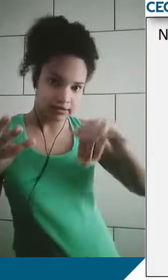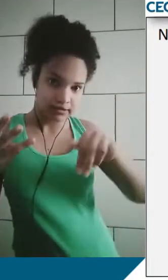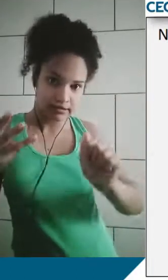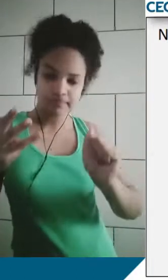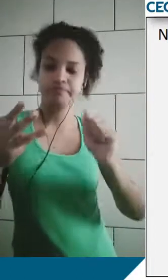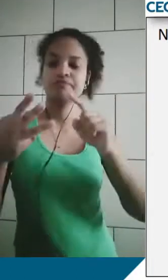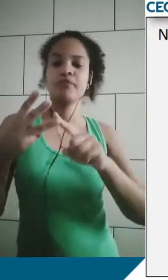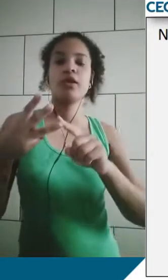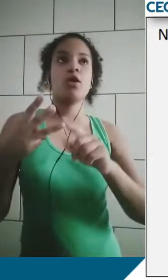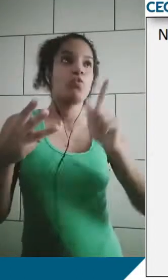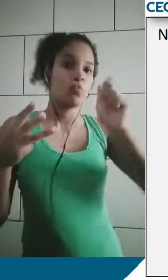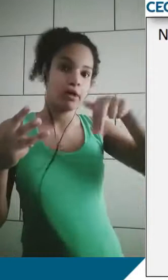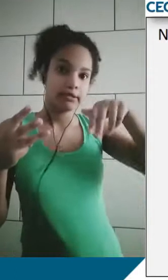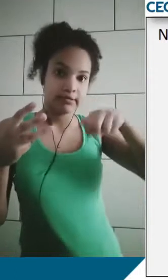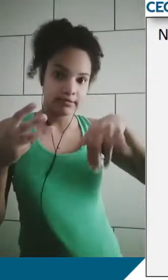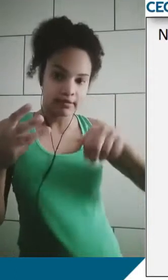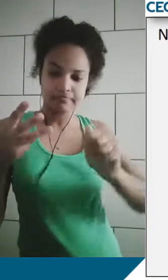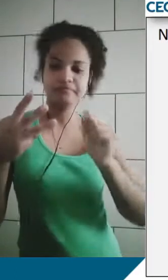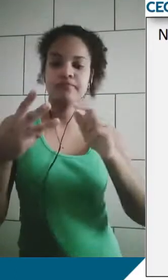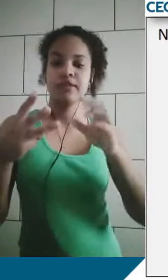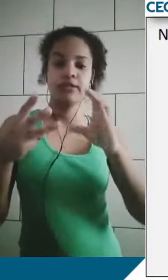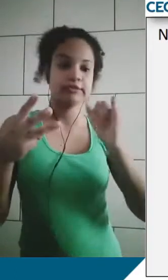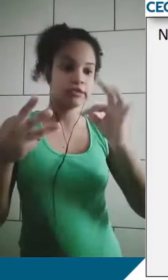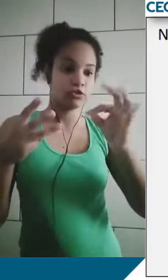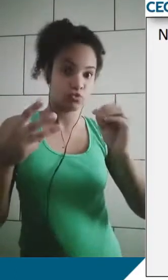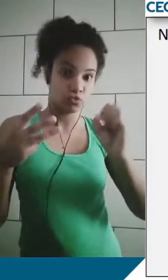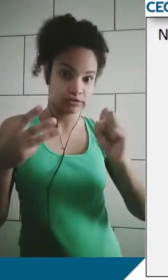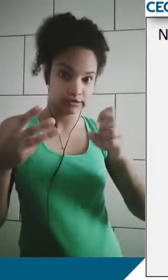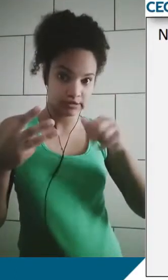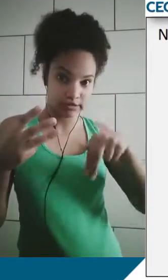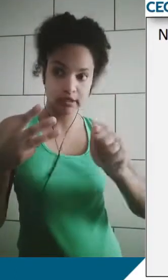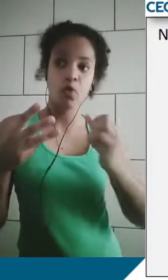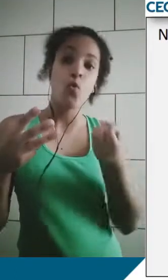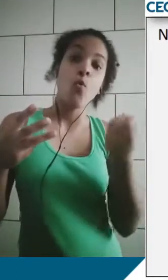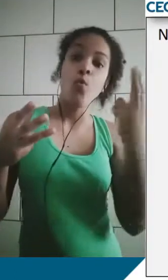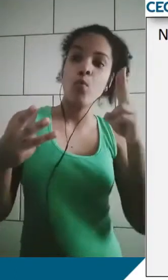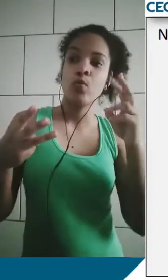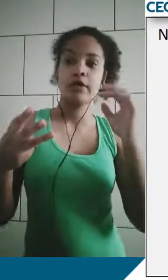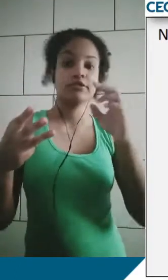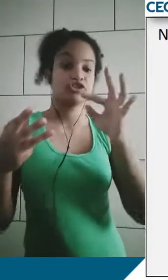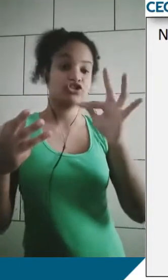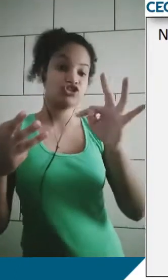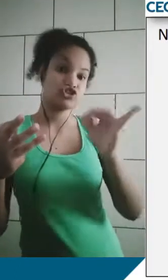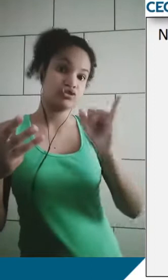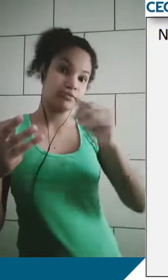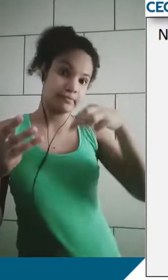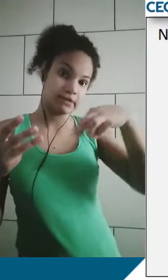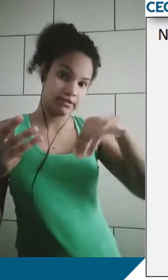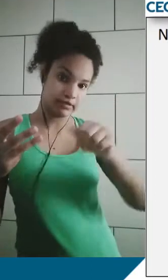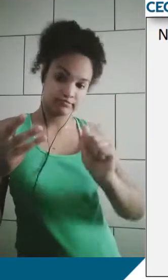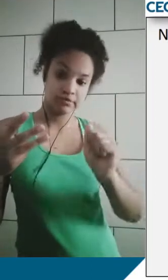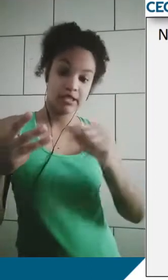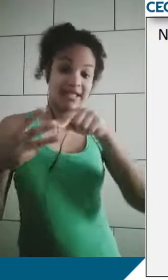a guanina, a citosina ou a timina. Repare que essas moléculas possuem nitrogênio na estrutura,